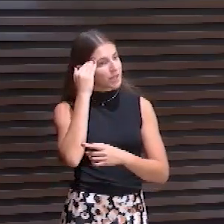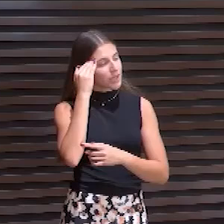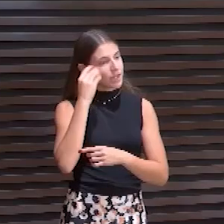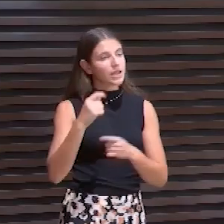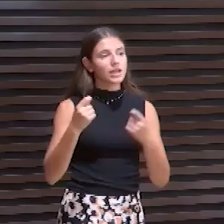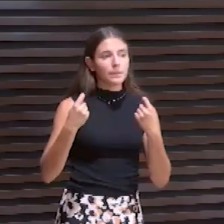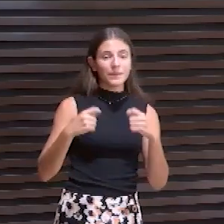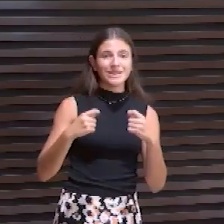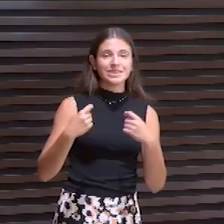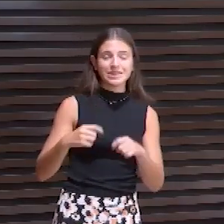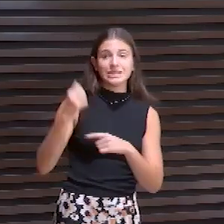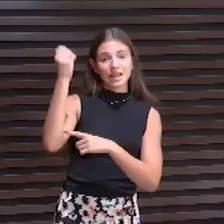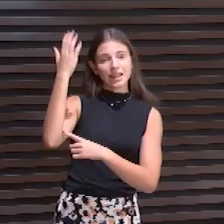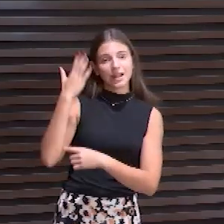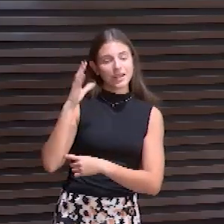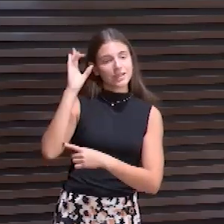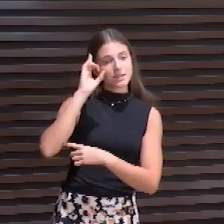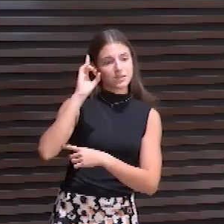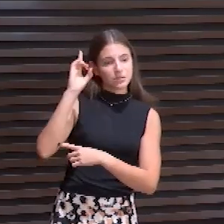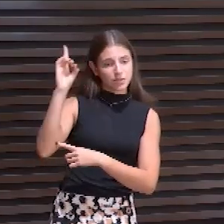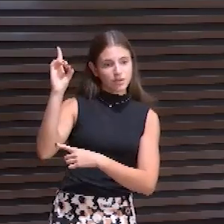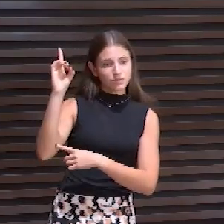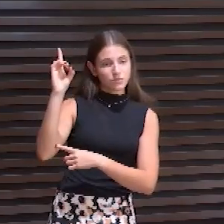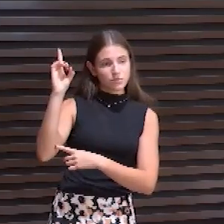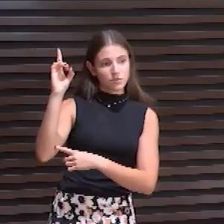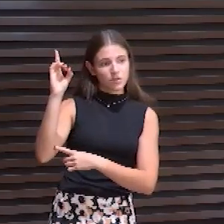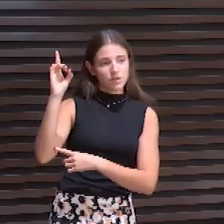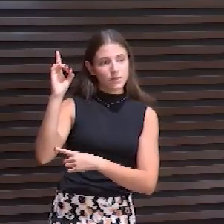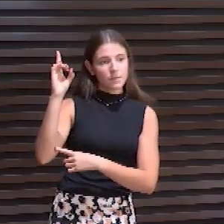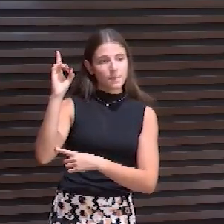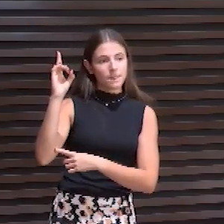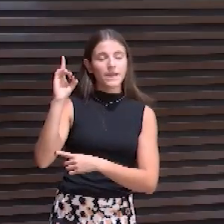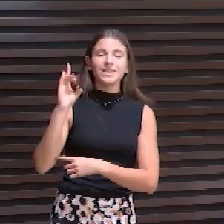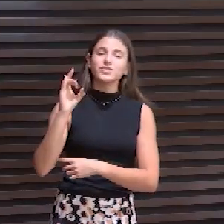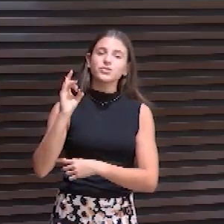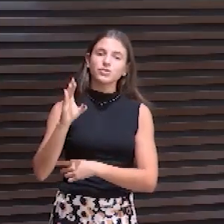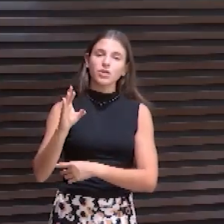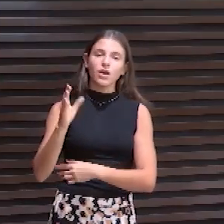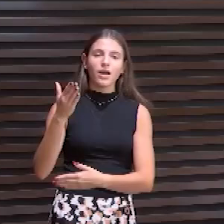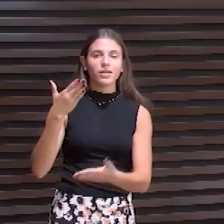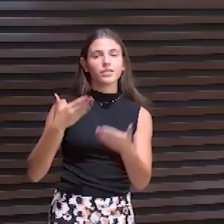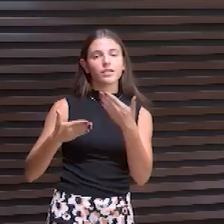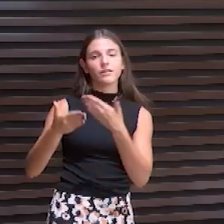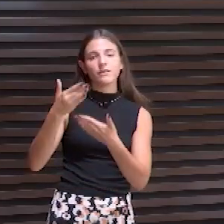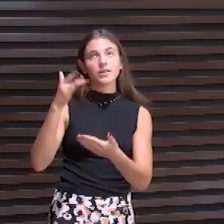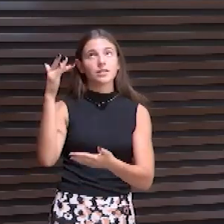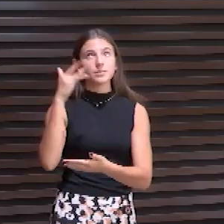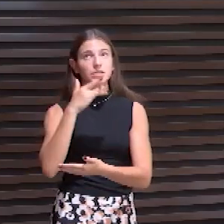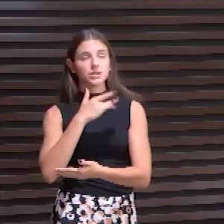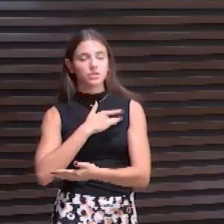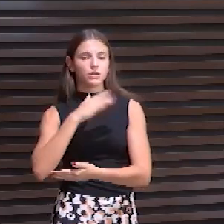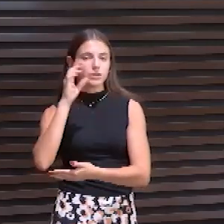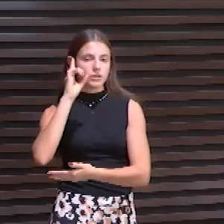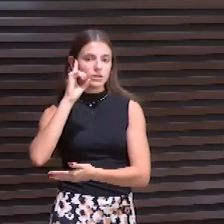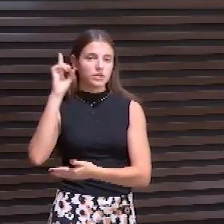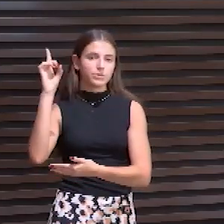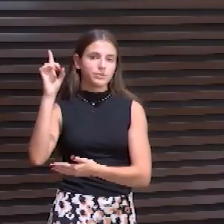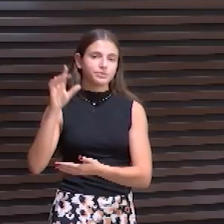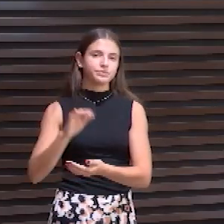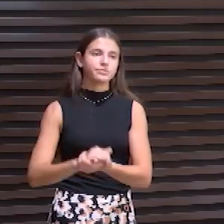totalmente depravado, para você colocar isso na cabeça dele é só a misericórdia mesmo. E nós vemos